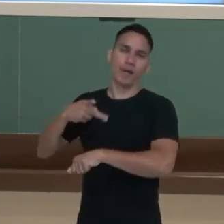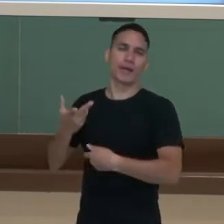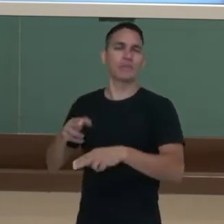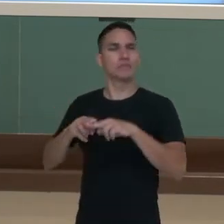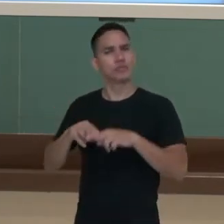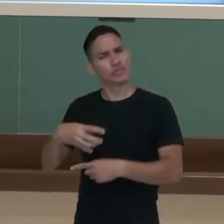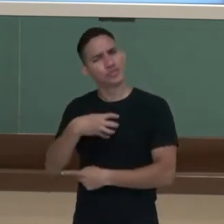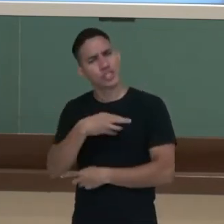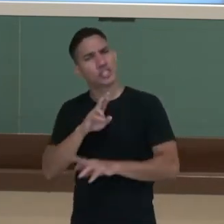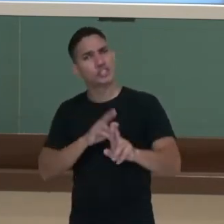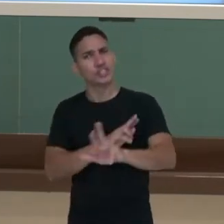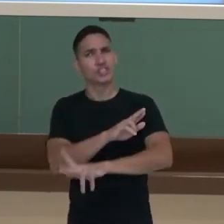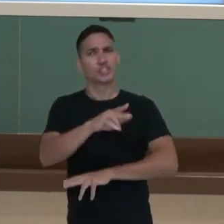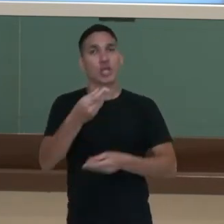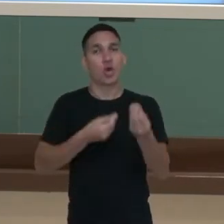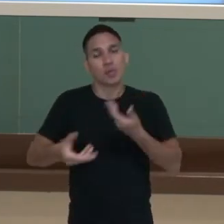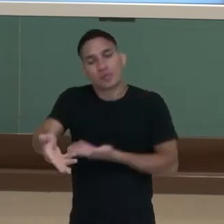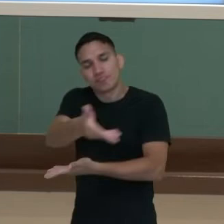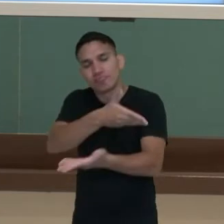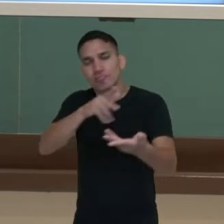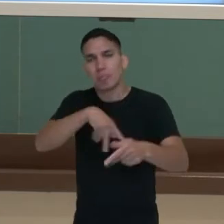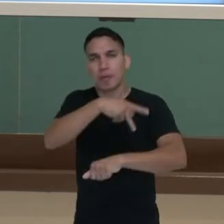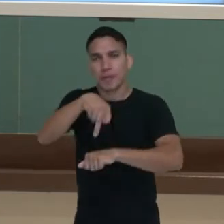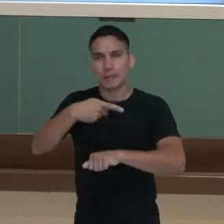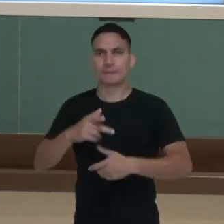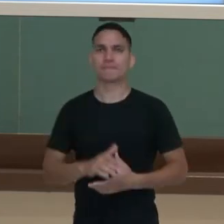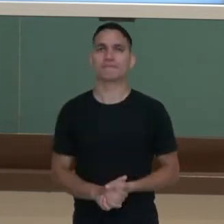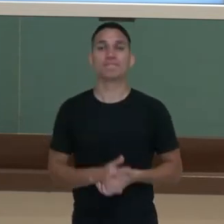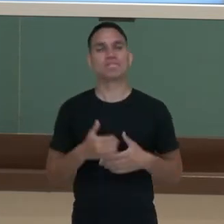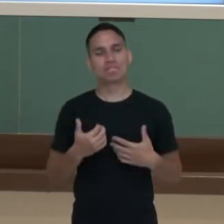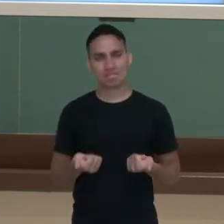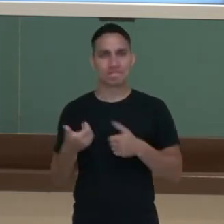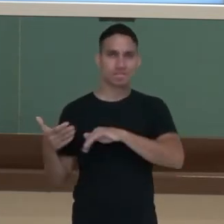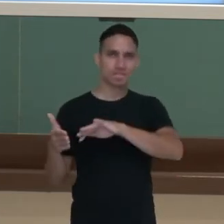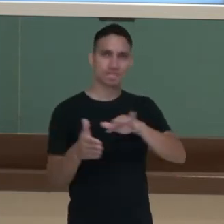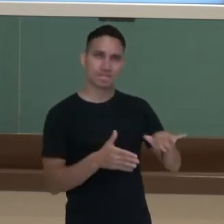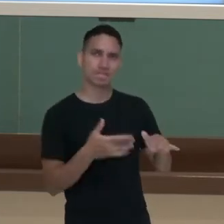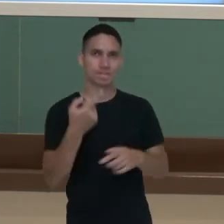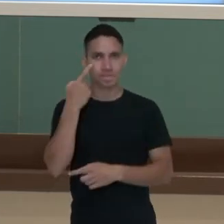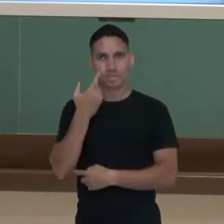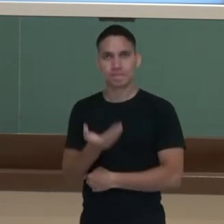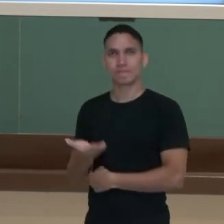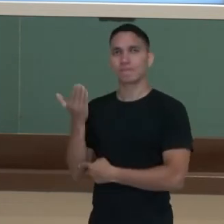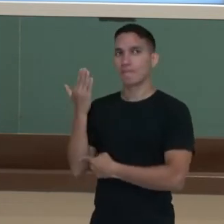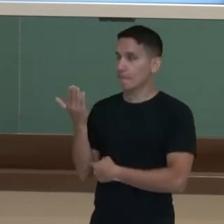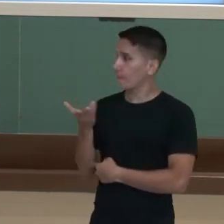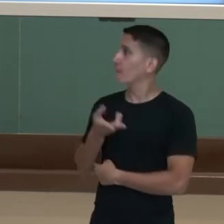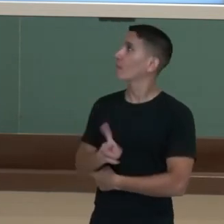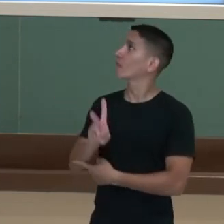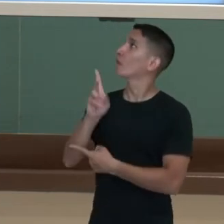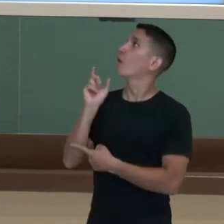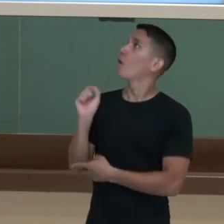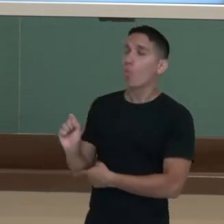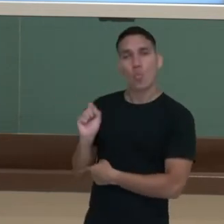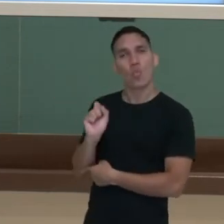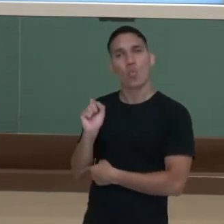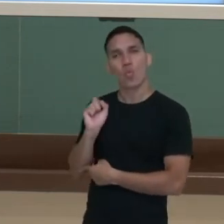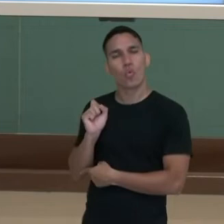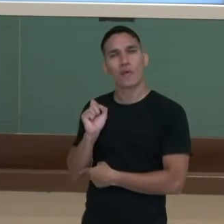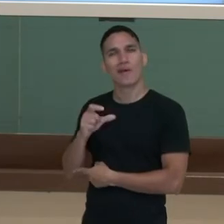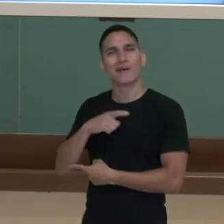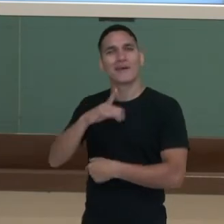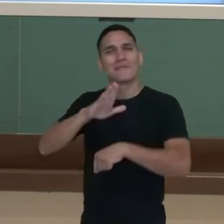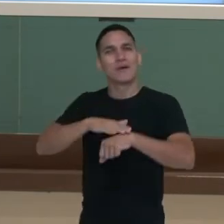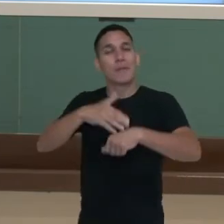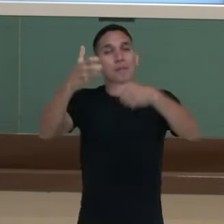aí de relacionamentos internacionais, ok? Muito bem. Bom, continuando aqui, então, olha só. Agora vamos falar